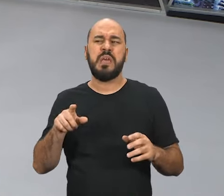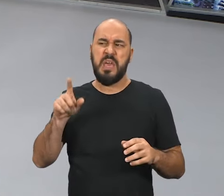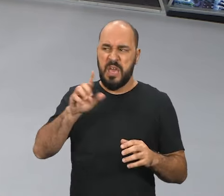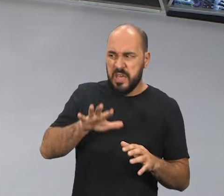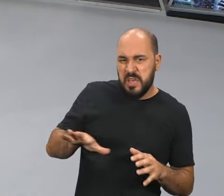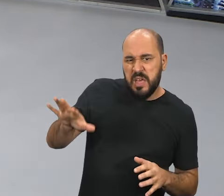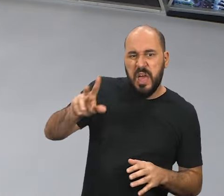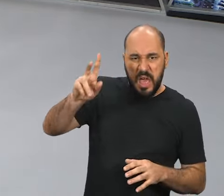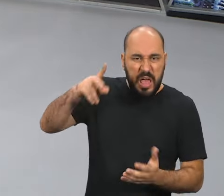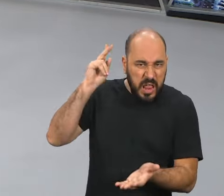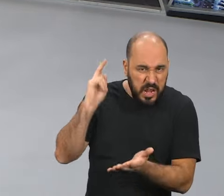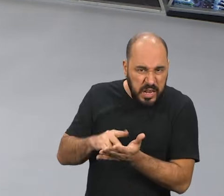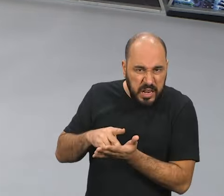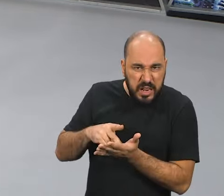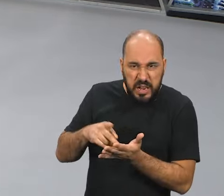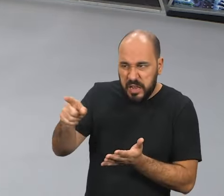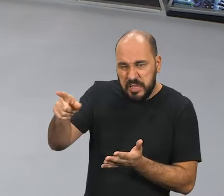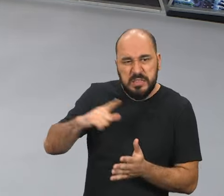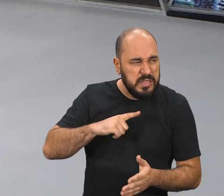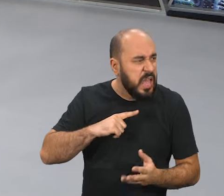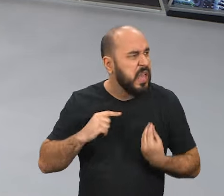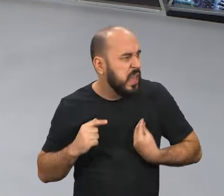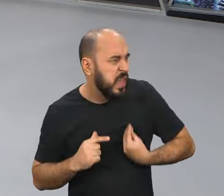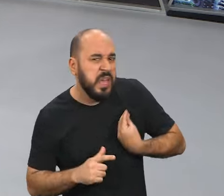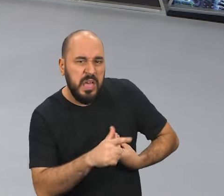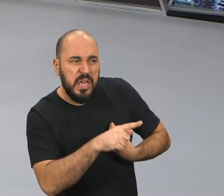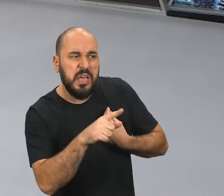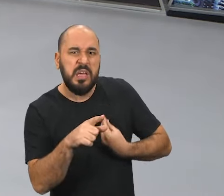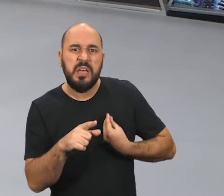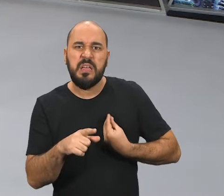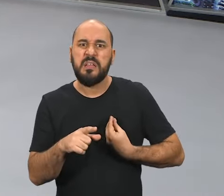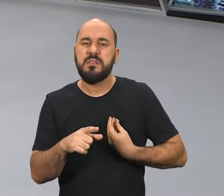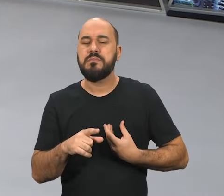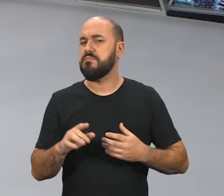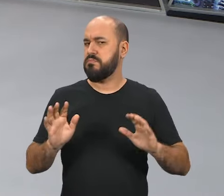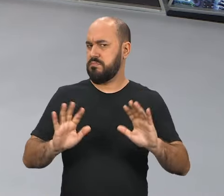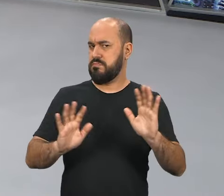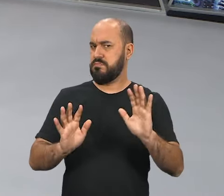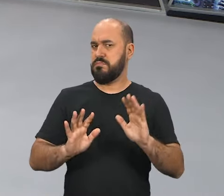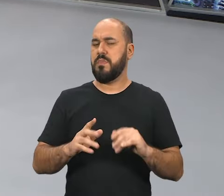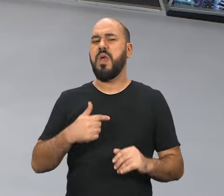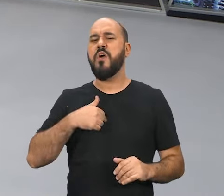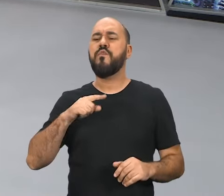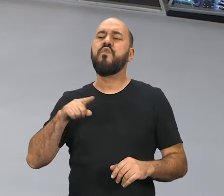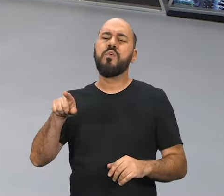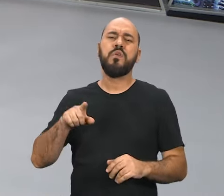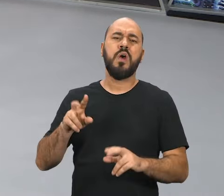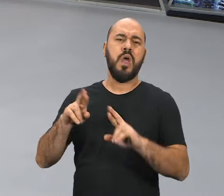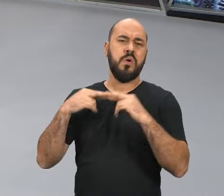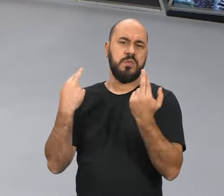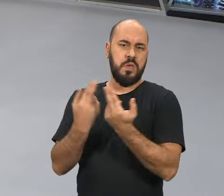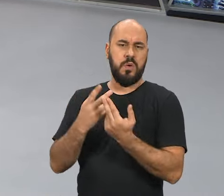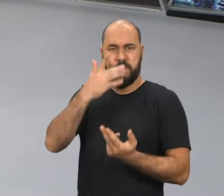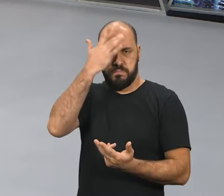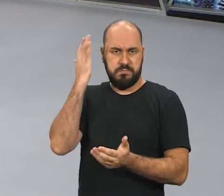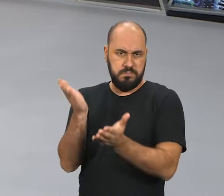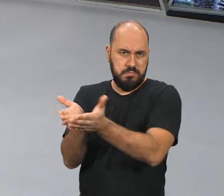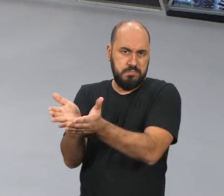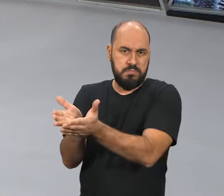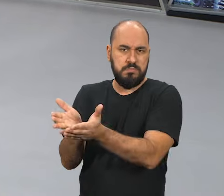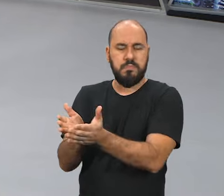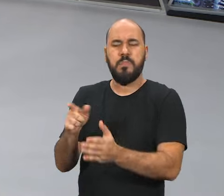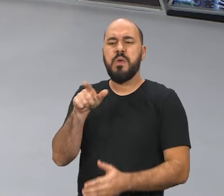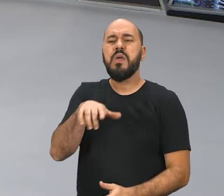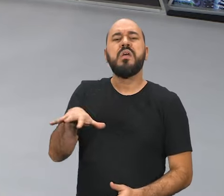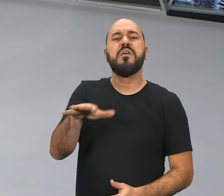literalmente, como um tempo eu fui a uma reunião de pessoas também evangélicas, e ali o pregador, que tinha